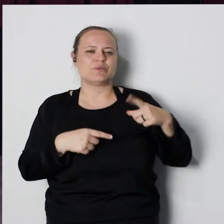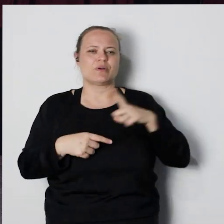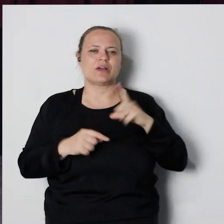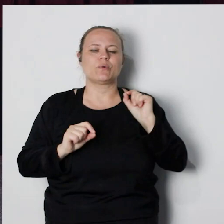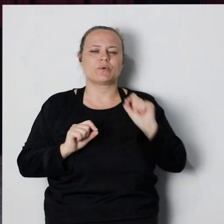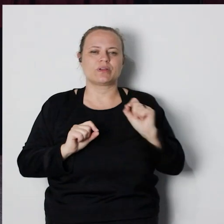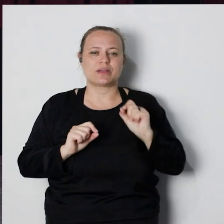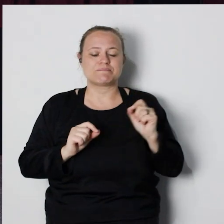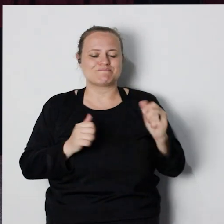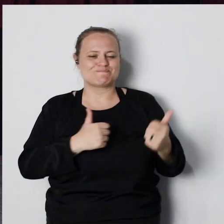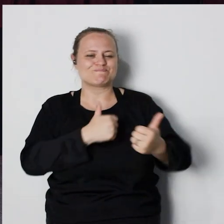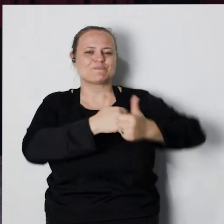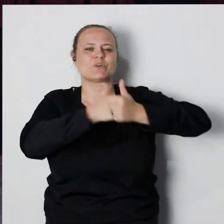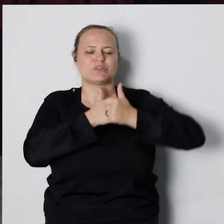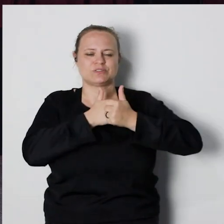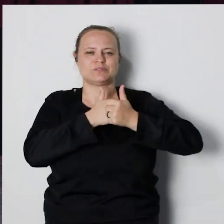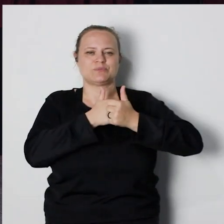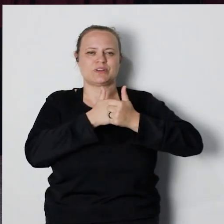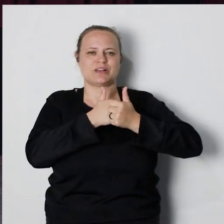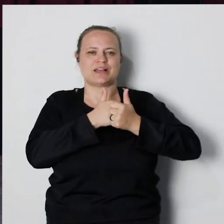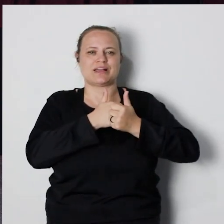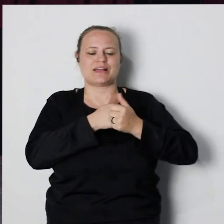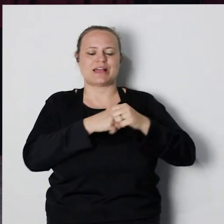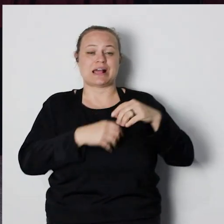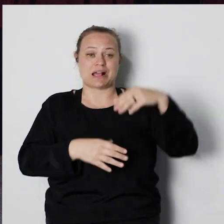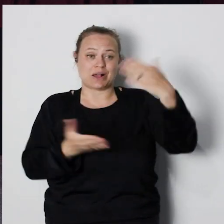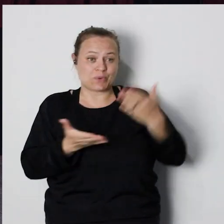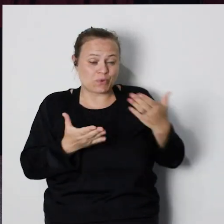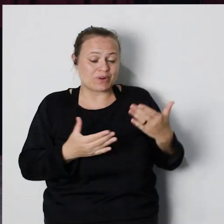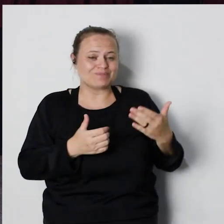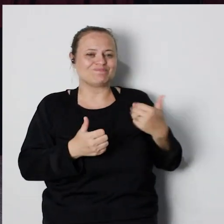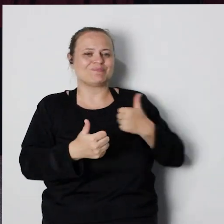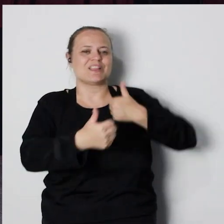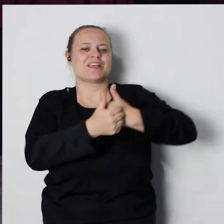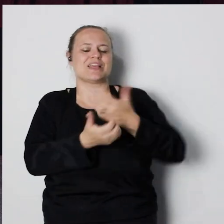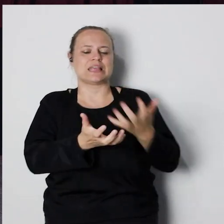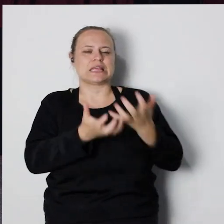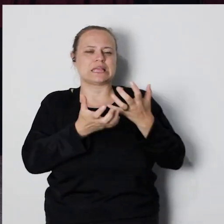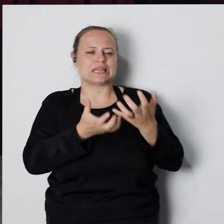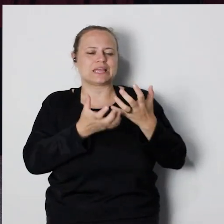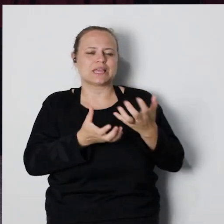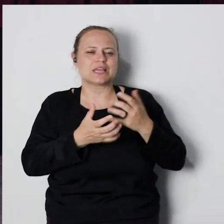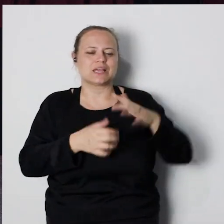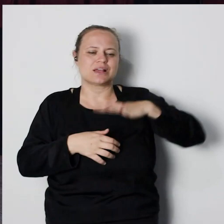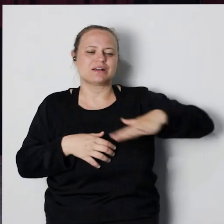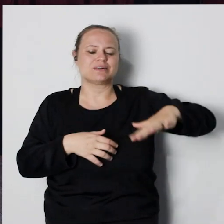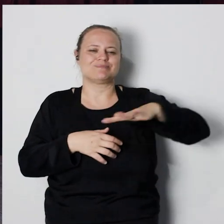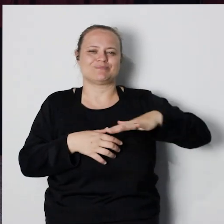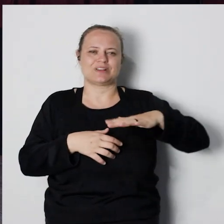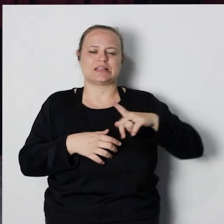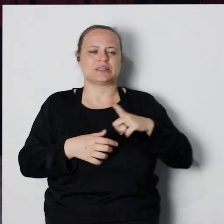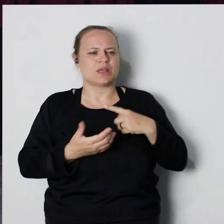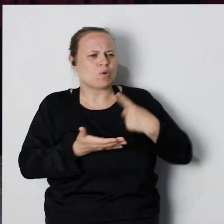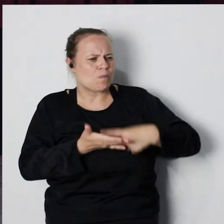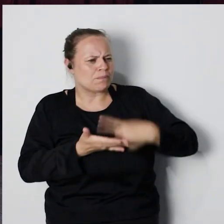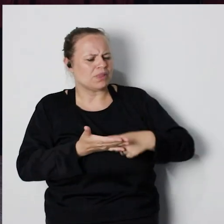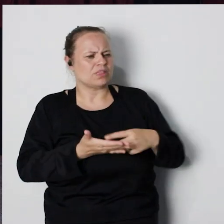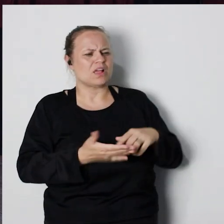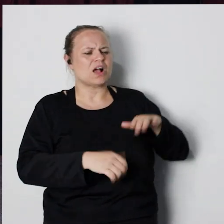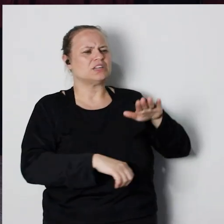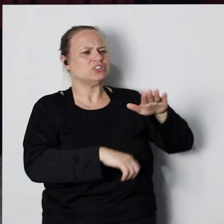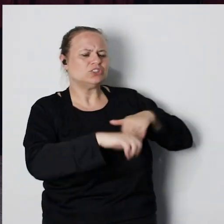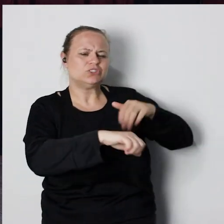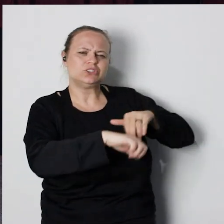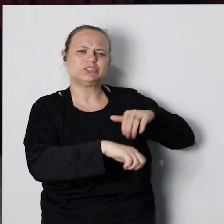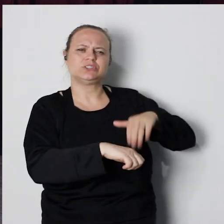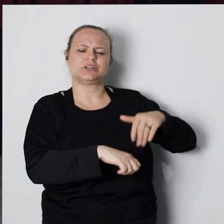Né? Então, eu diria assim, de alguns desafios é essa aproximação em